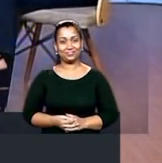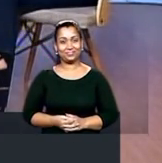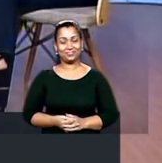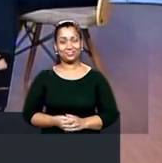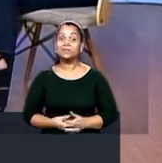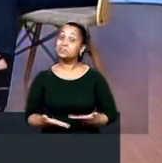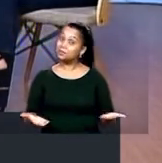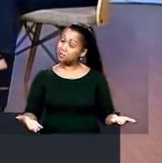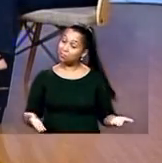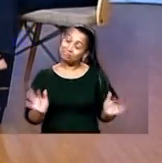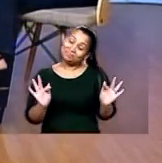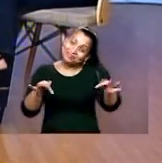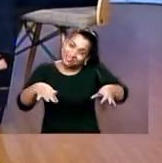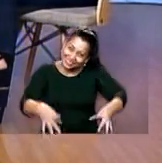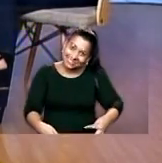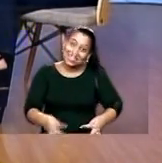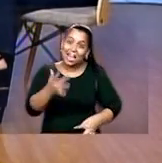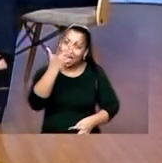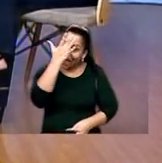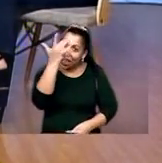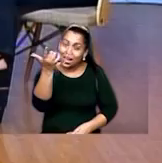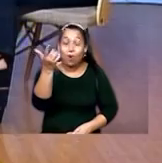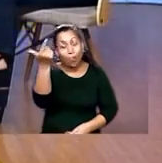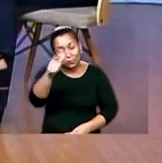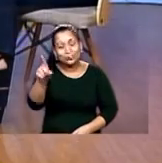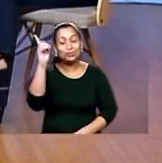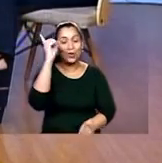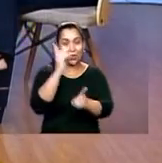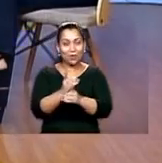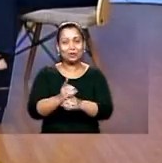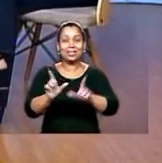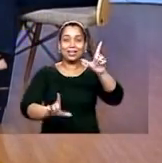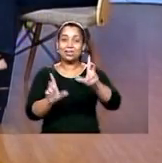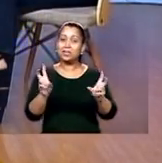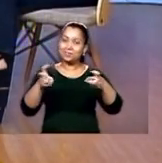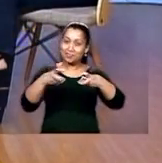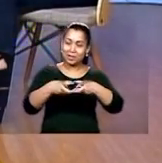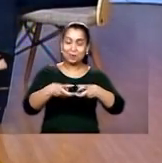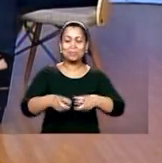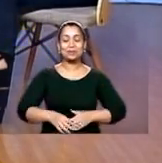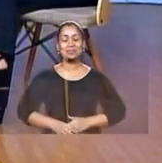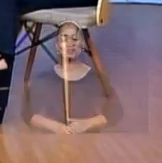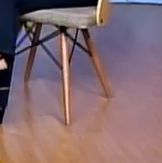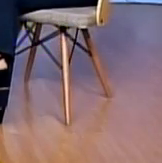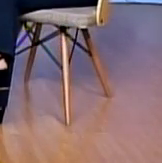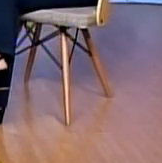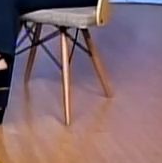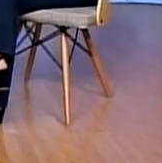www.riopreto.sp.leg.br. A gente fica por aqui, até a próxima. TV Câmara, o canal do Legislativo.